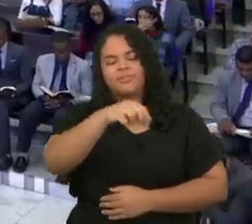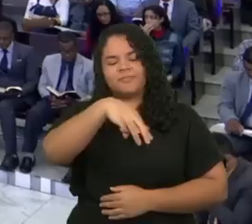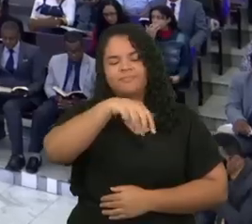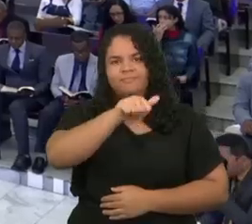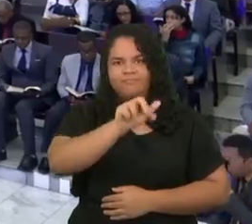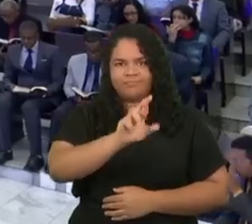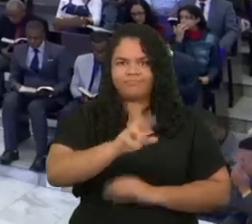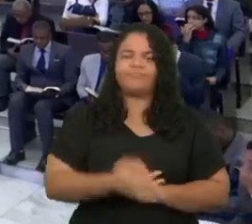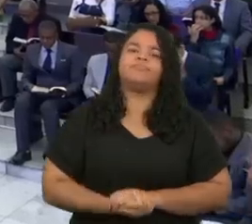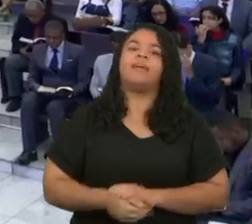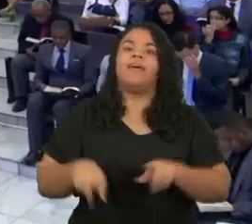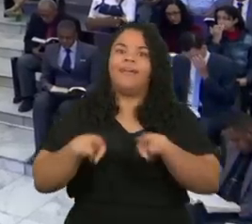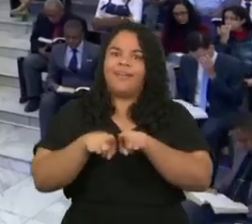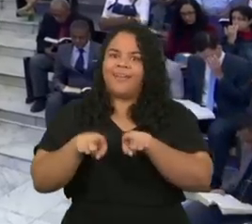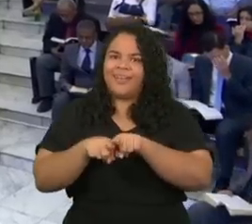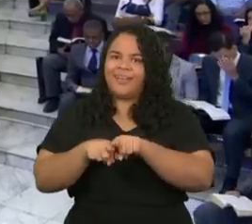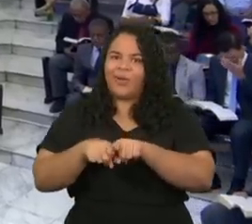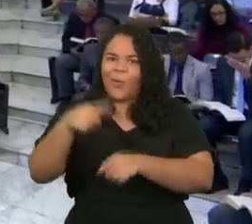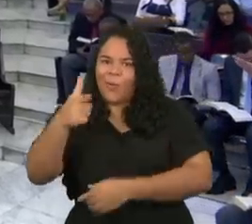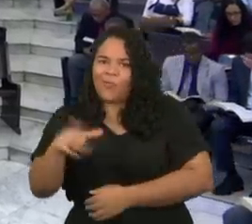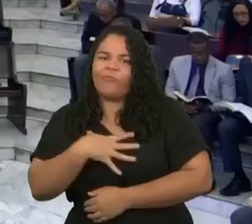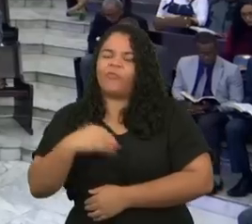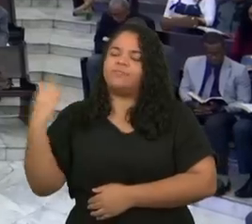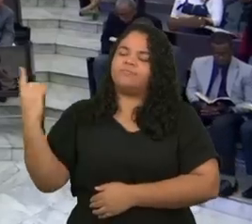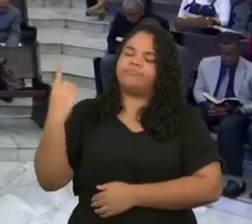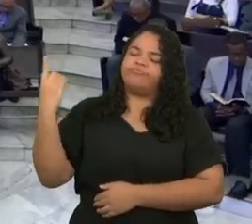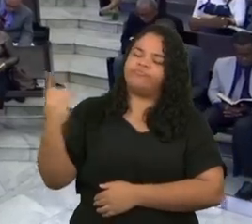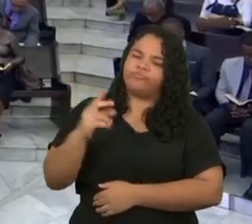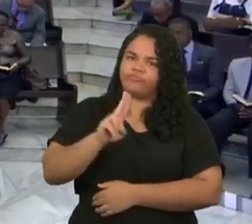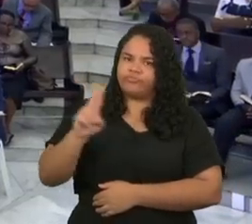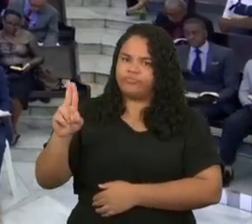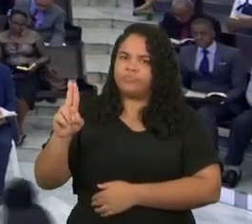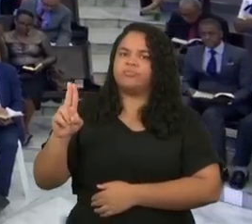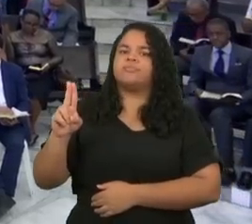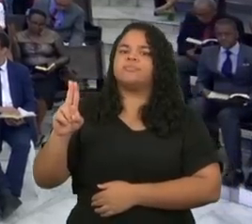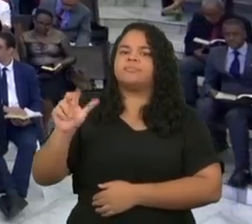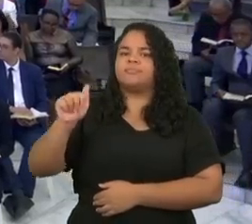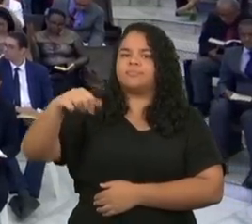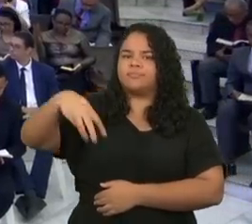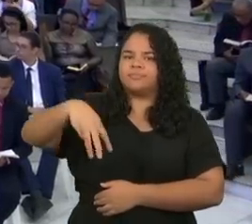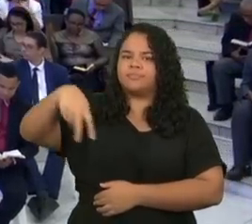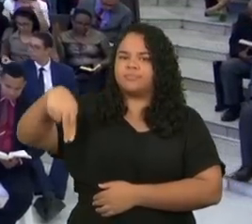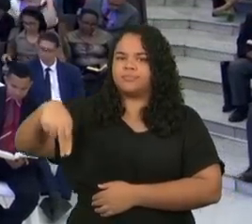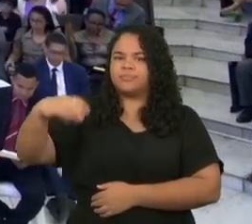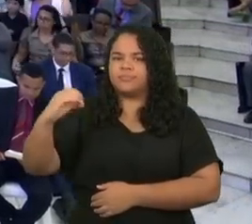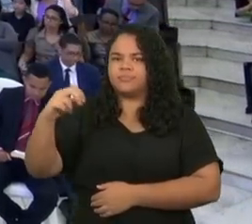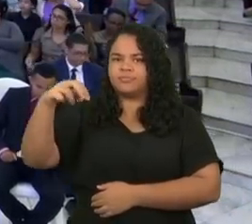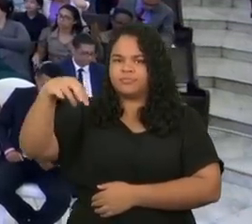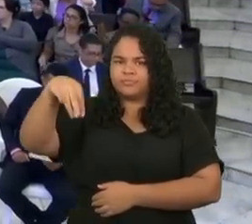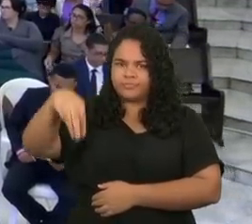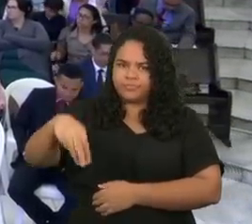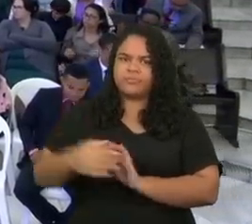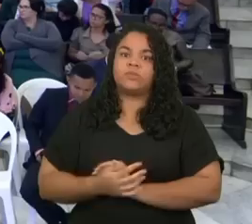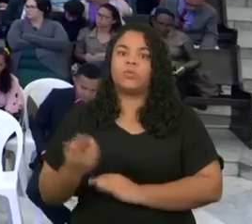filho de Davi o que foi que aconteceu amor era irmão dela por parte de pai e não de mãe